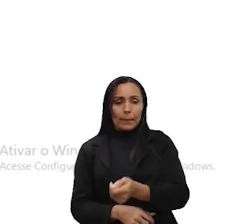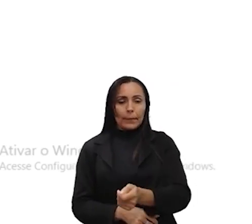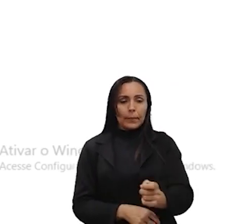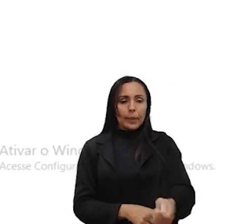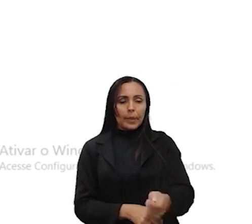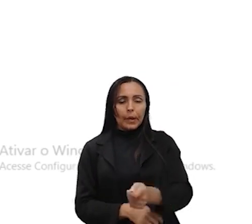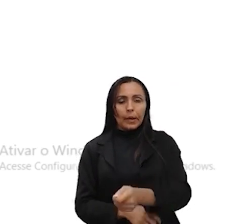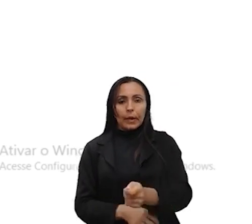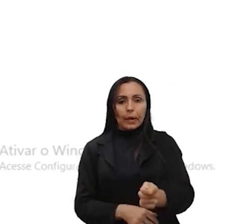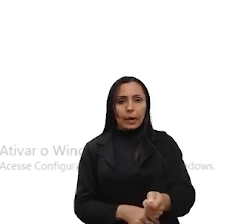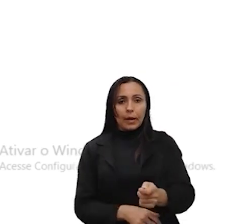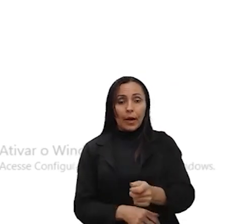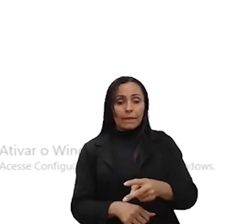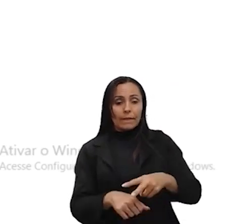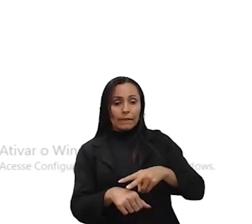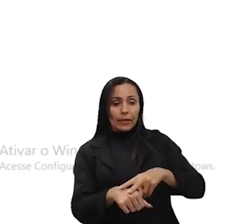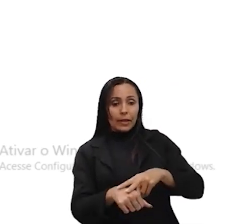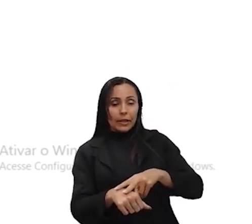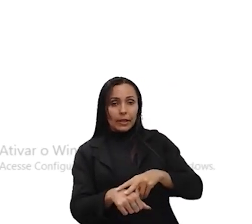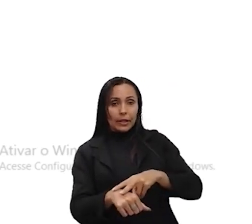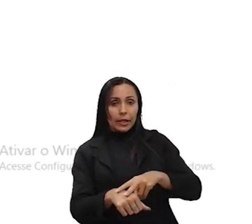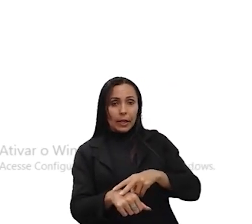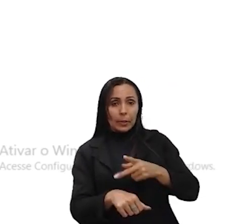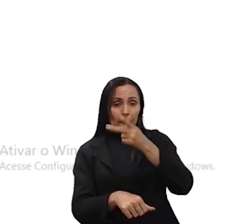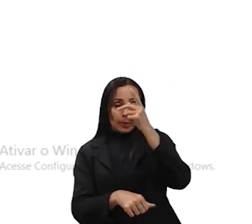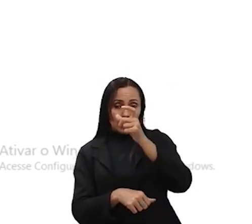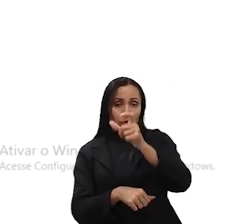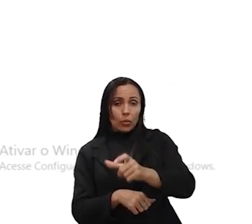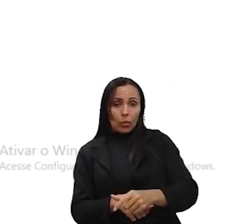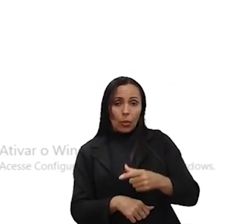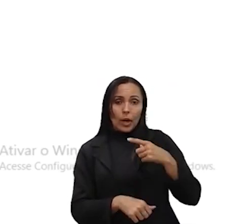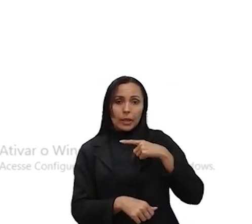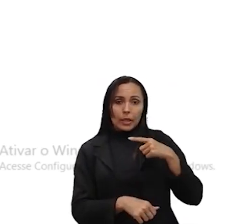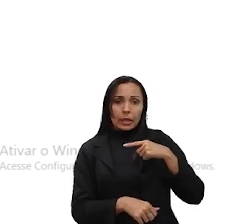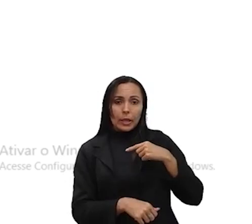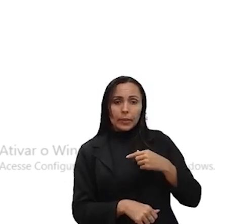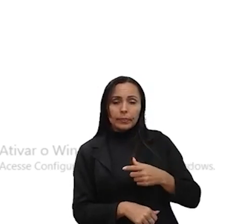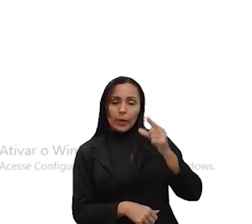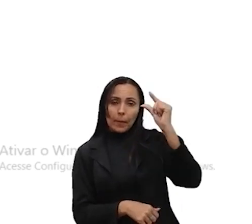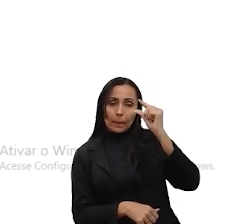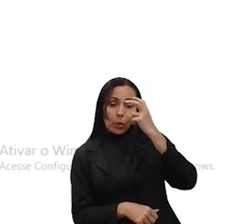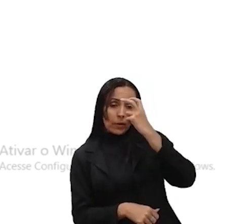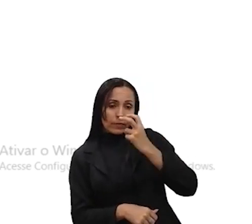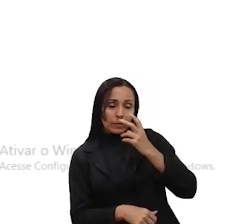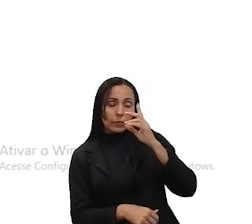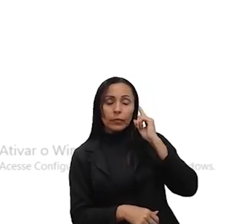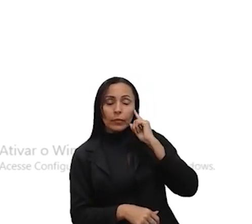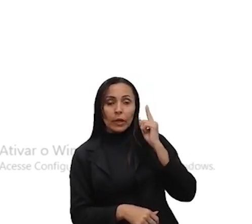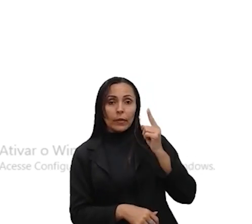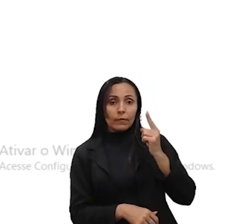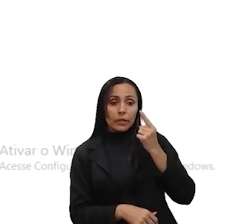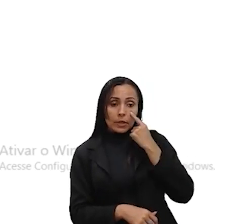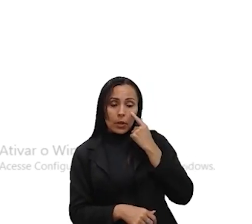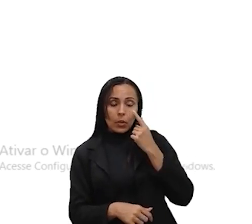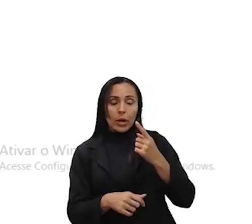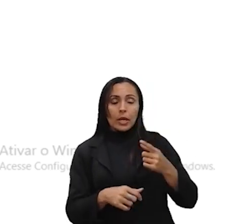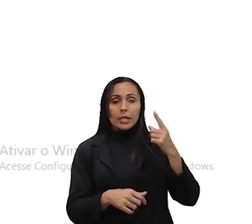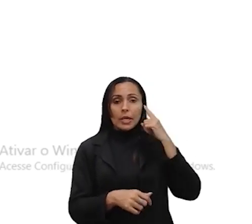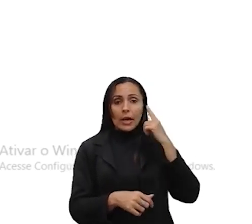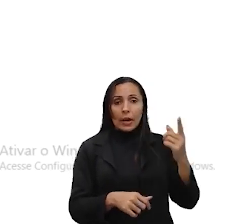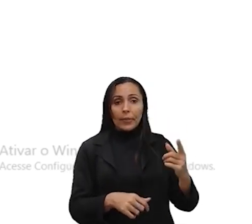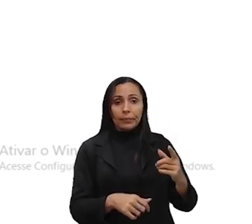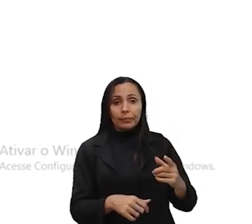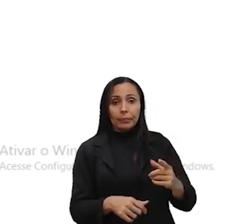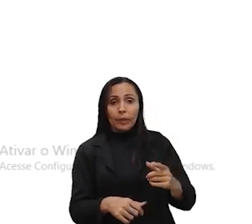bengala verde é para uma pessoa que possui a baixa visão e a bengala que é vermelha e branca